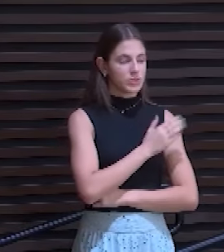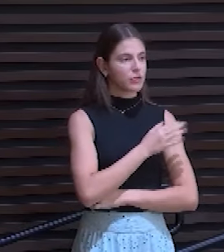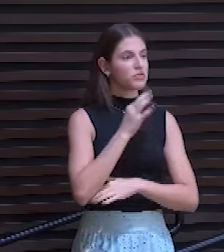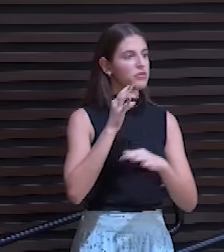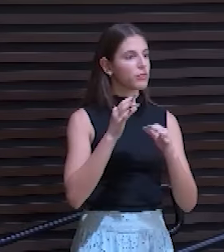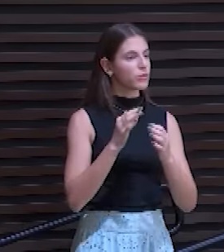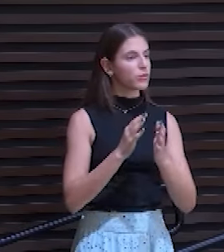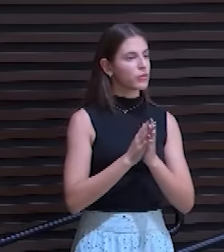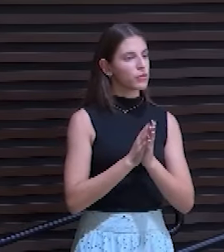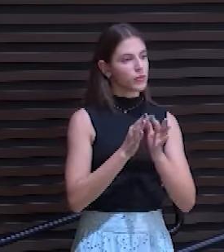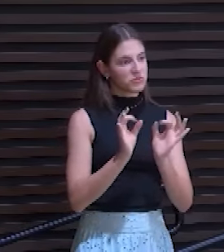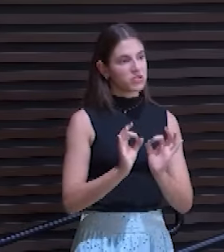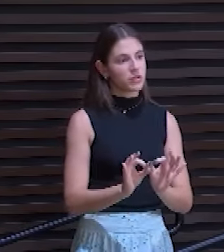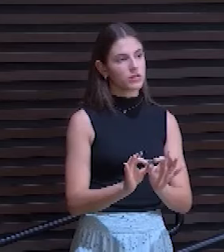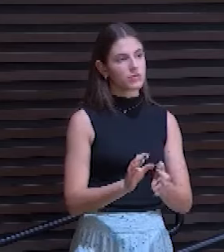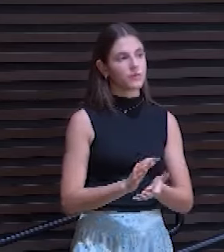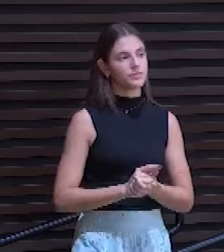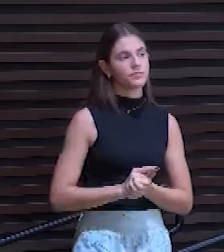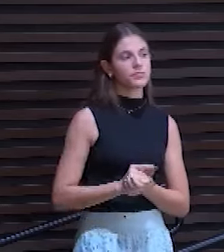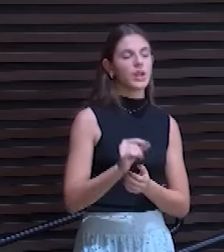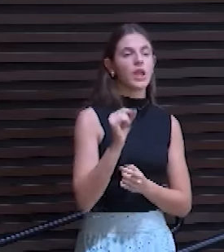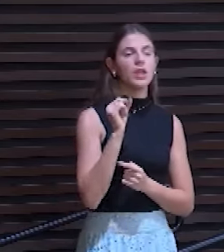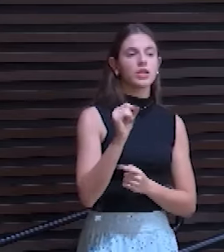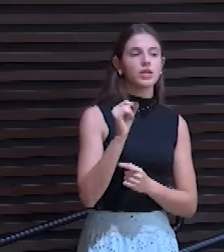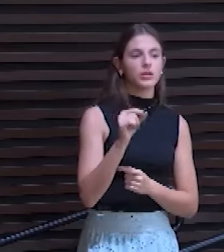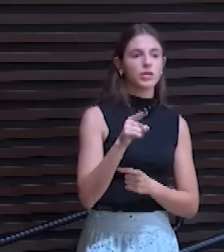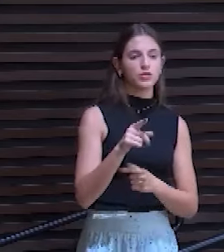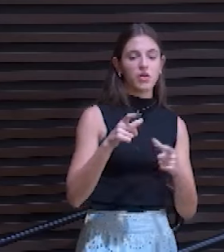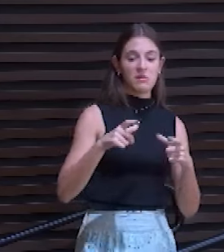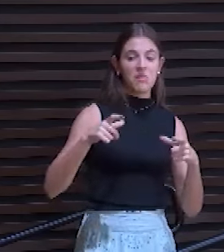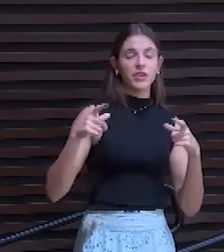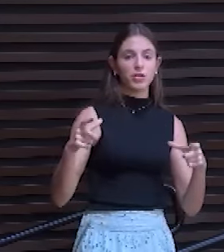Qual é a sua maior preocupação hoje com seus filhos?